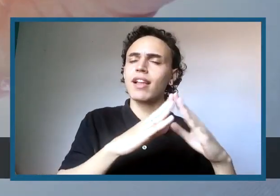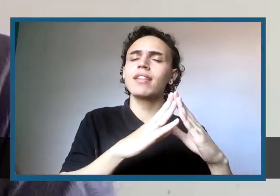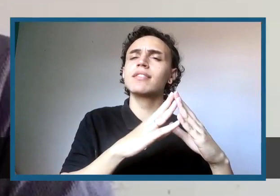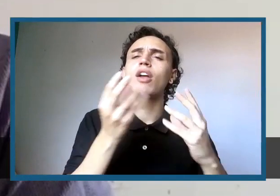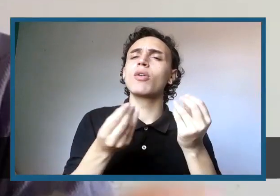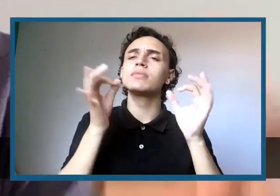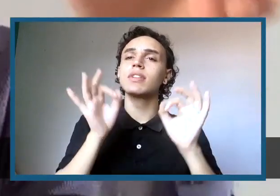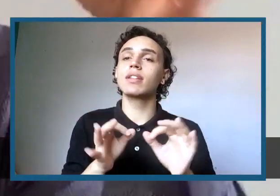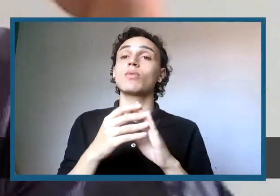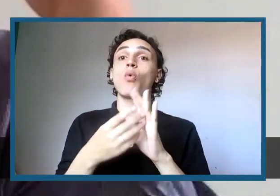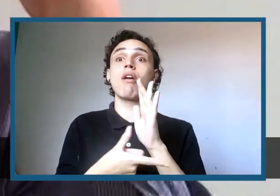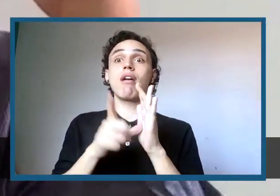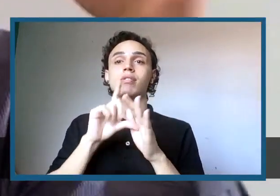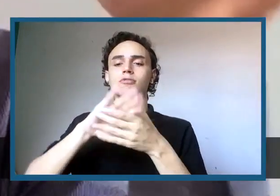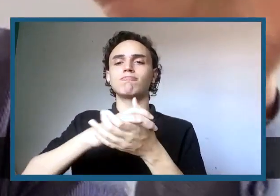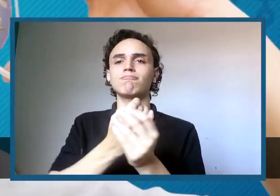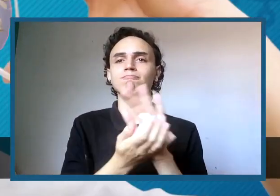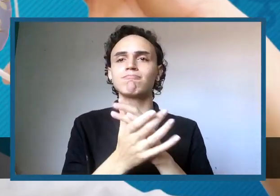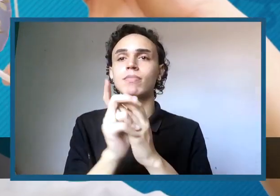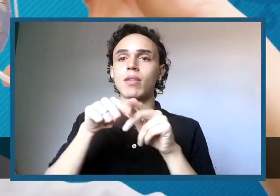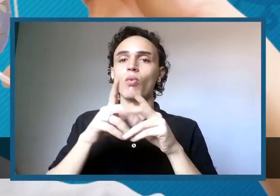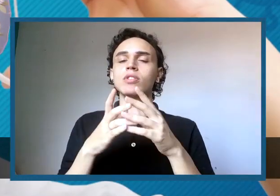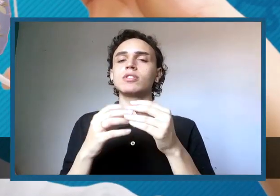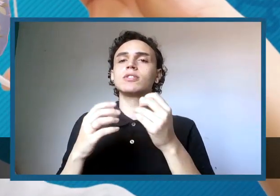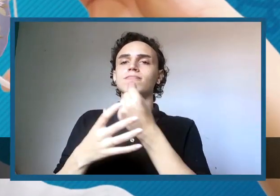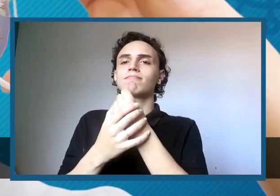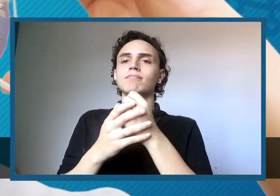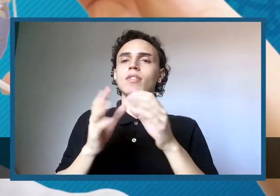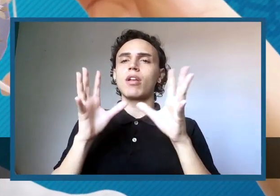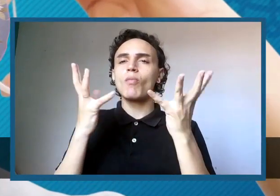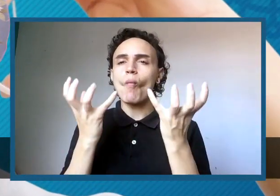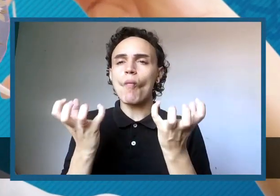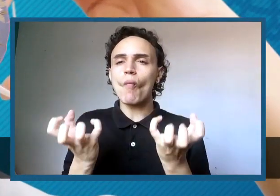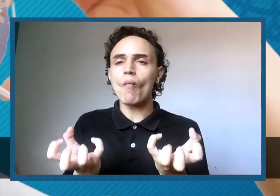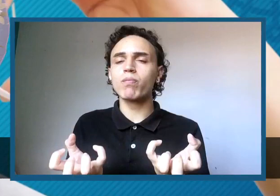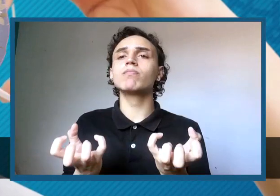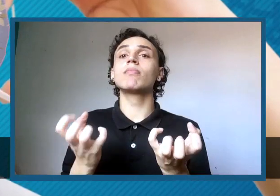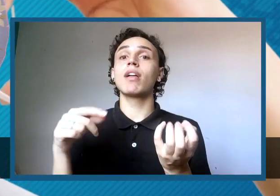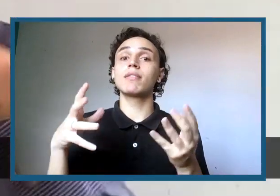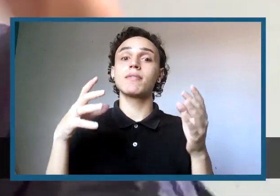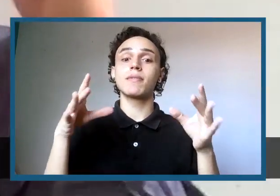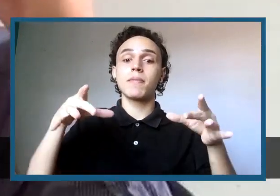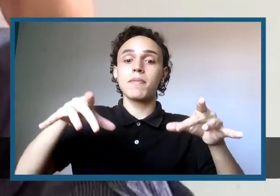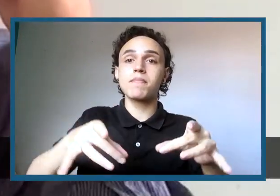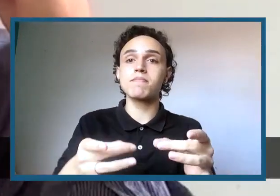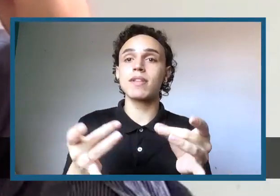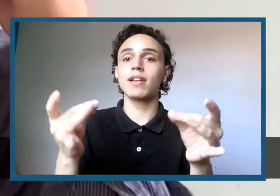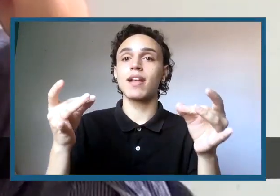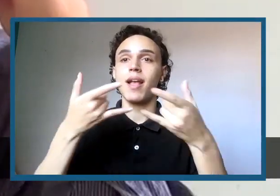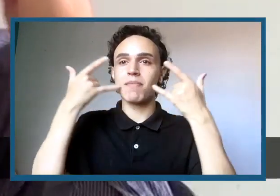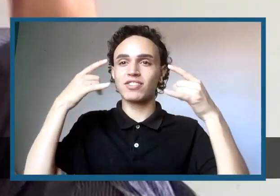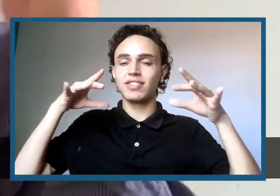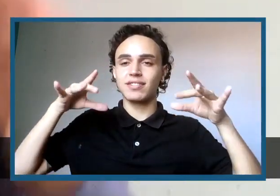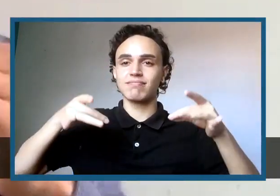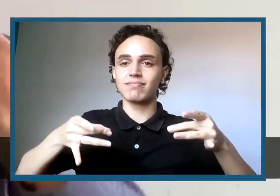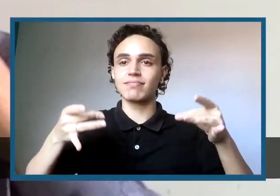isso, e então vai e veste a máscara caseira, que ela deve pegar pelos elásticos que ela tenha para vestir. Primeiro na parte de